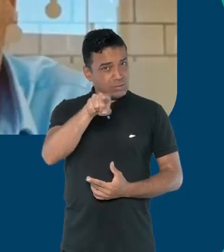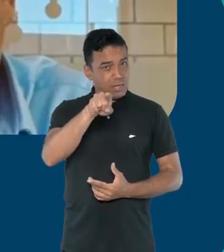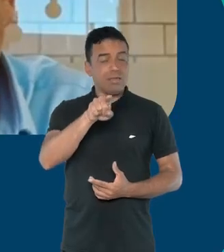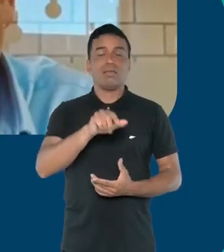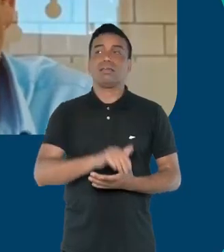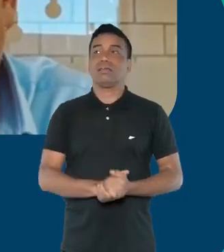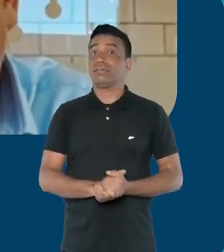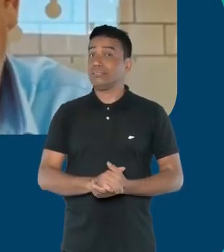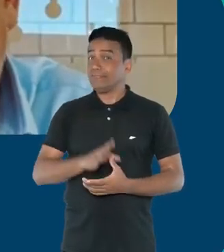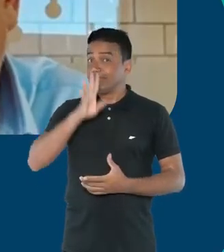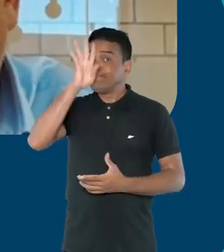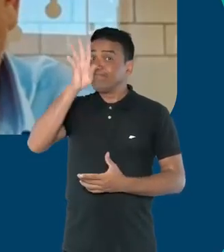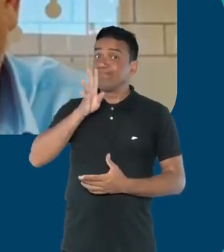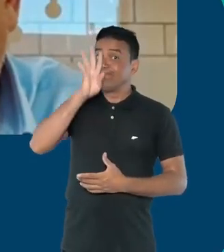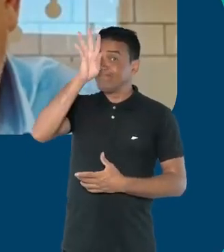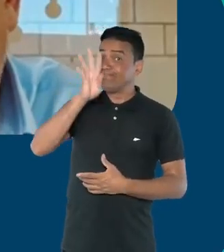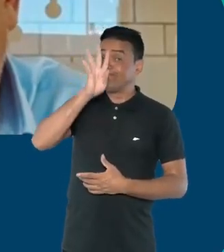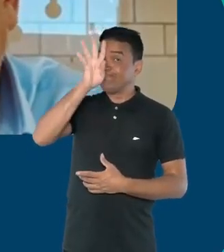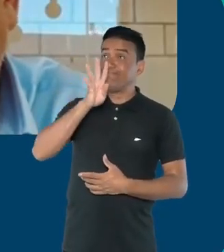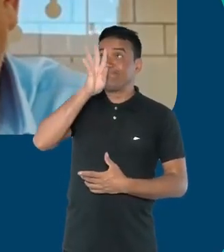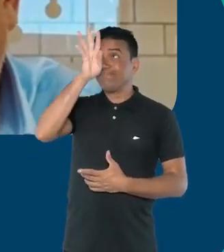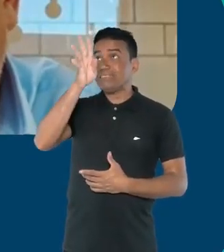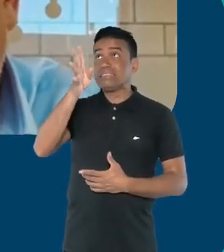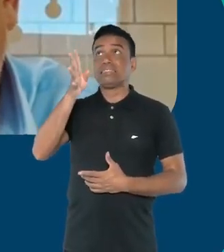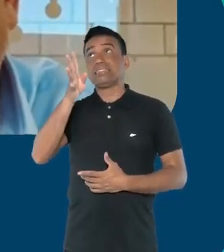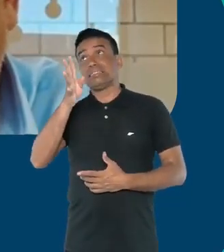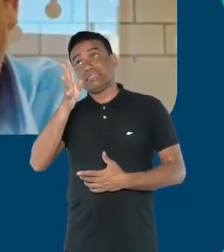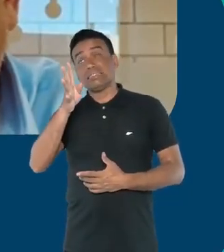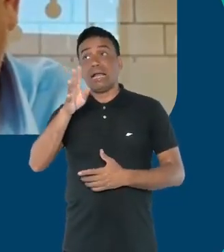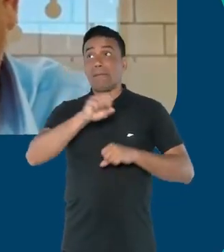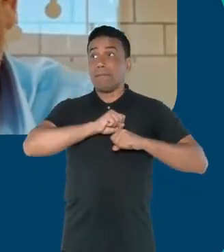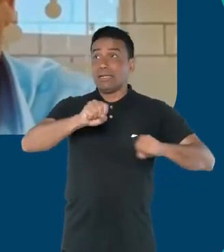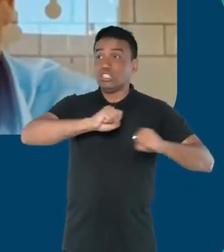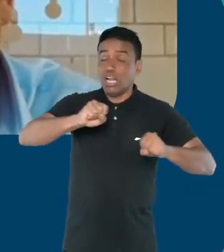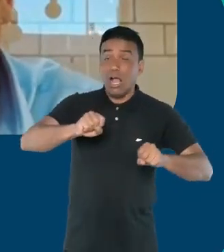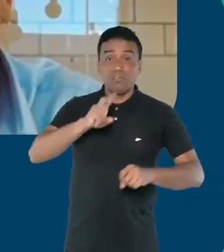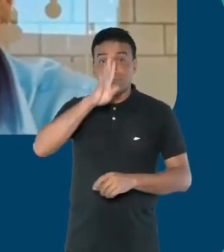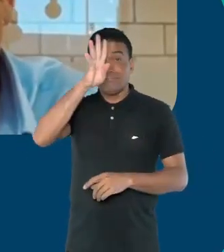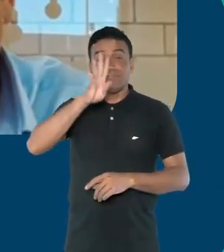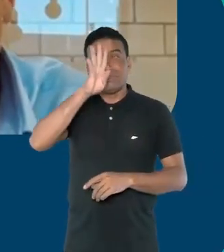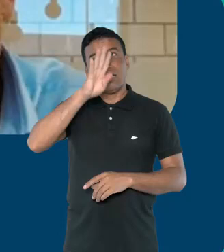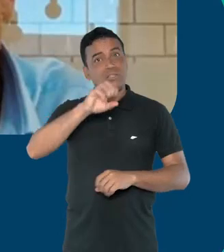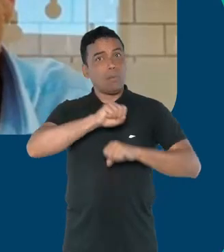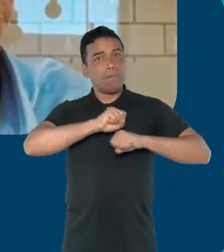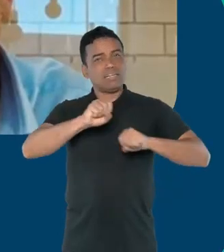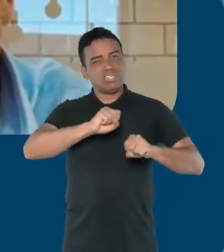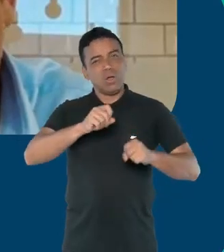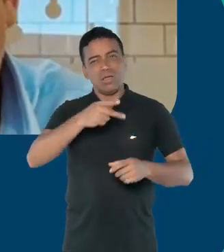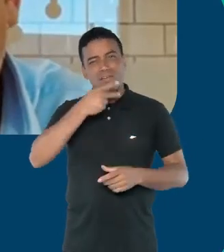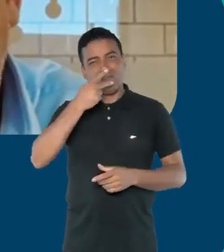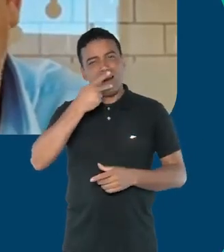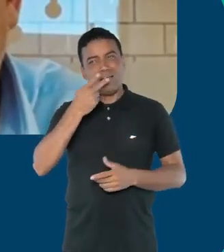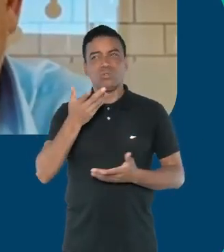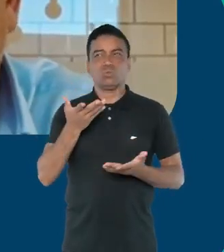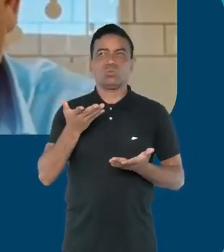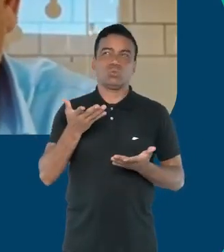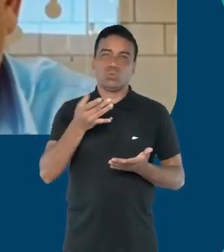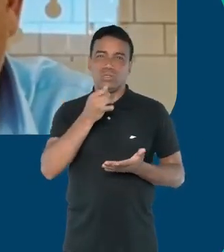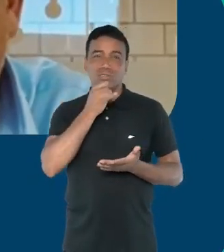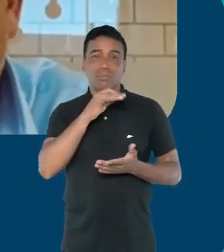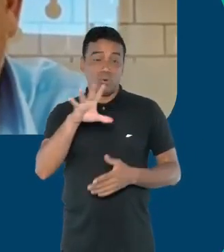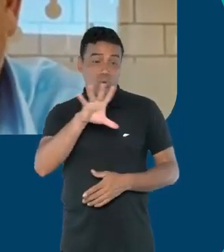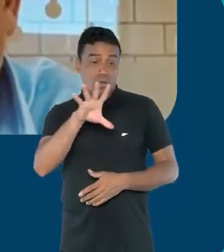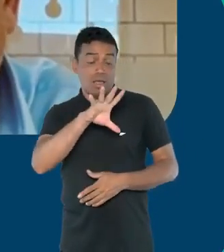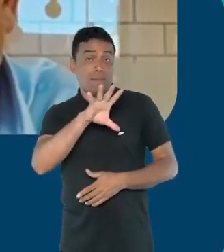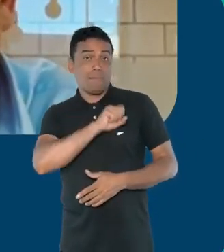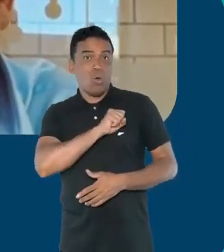se excede, né, numa paixão, então vamos pegar a paixão da qual nós estamos falando aqui, que é o